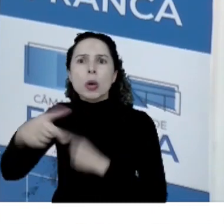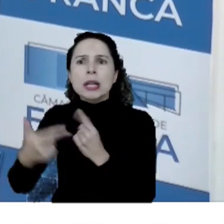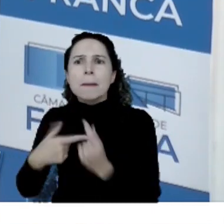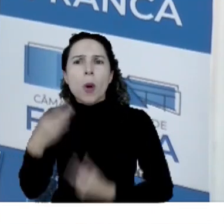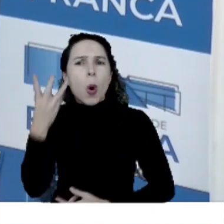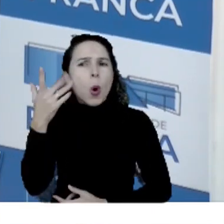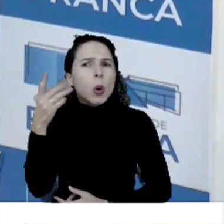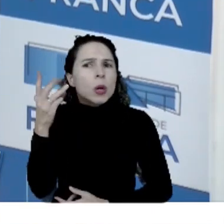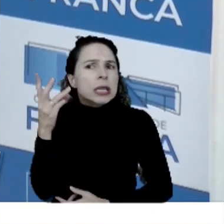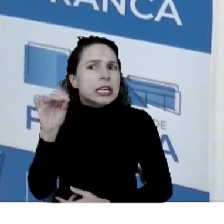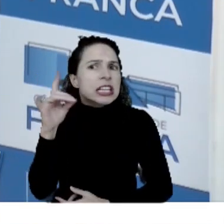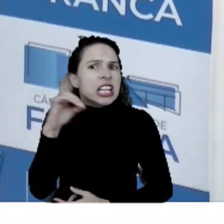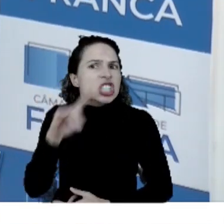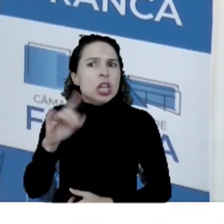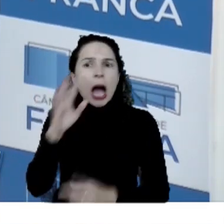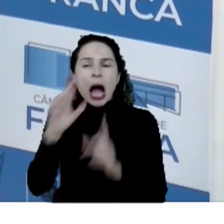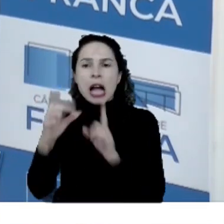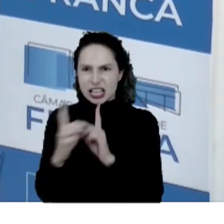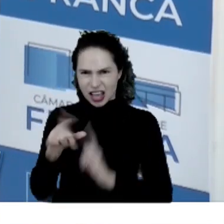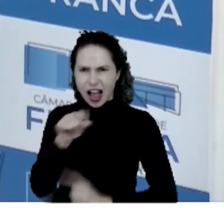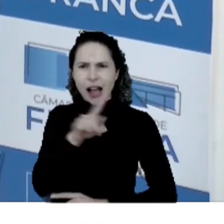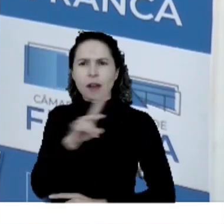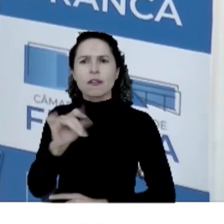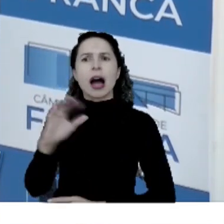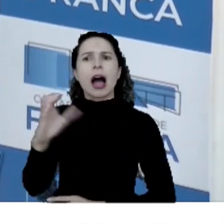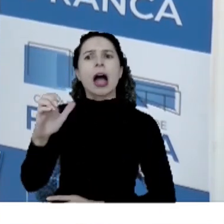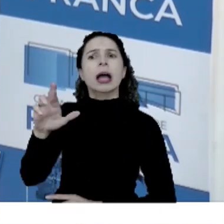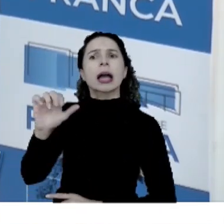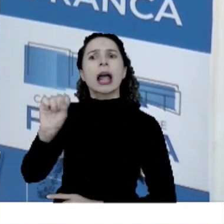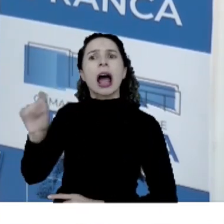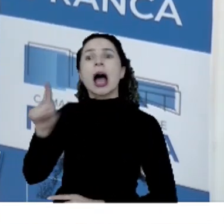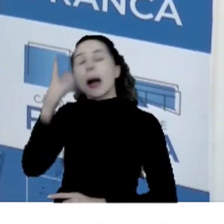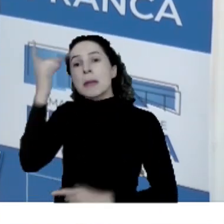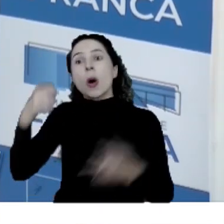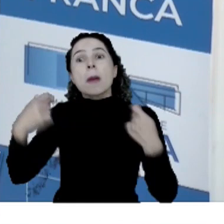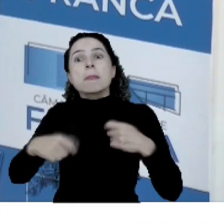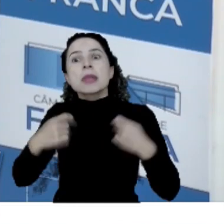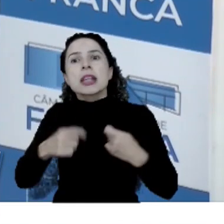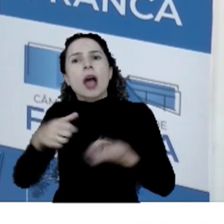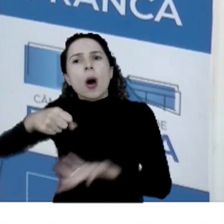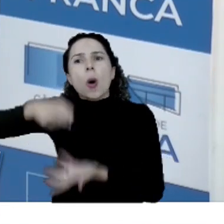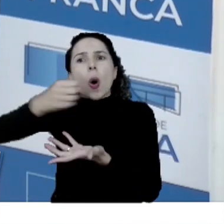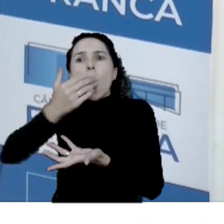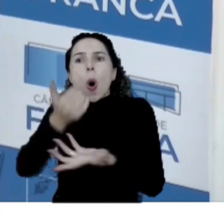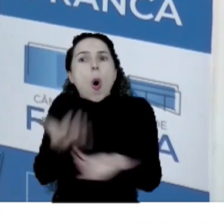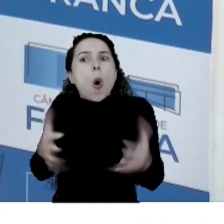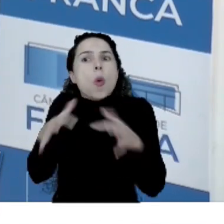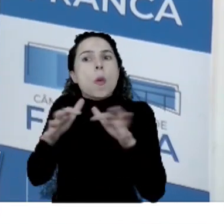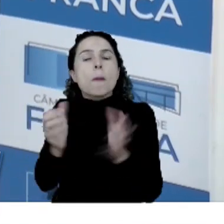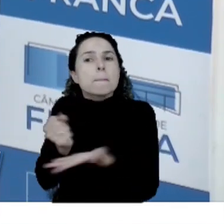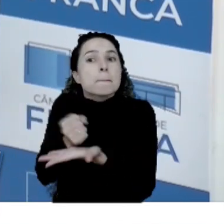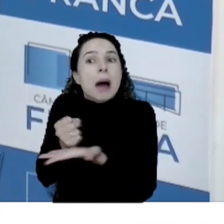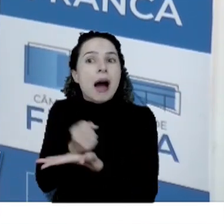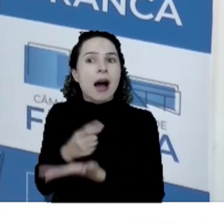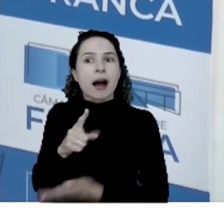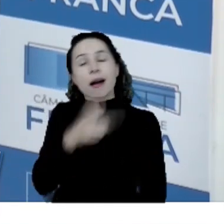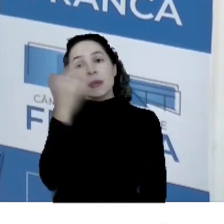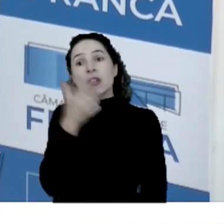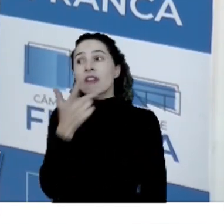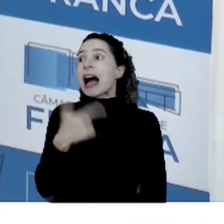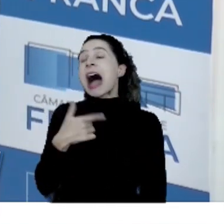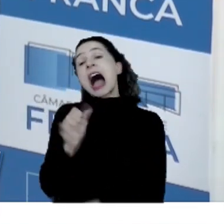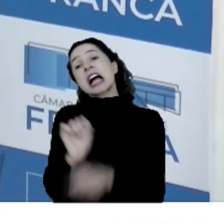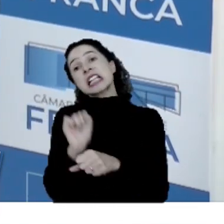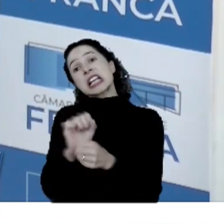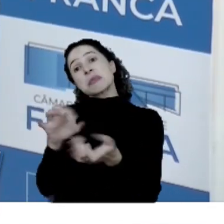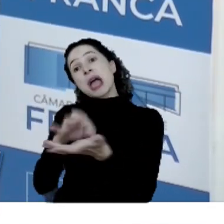ser atendido. Aí você vai no CRAS e a pessoa precisando de uma cesta de alimento e a pessoa falar, não, você tem que cadastrar